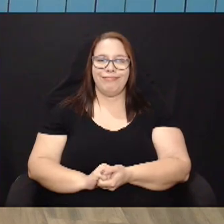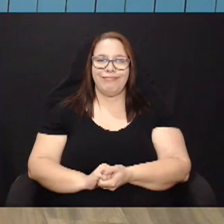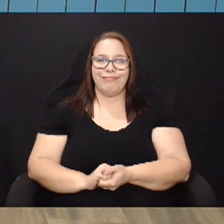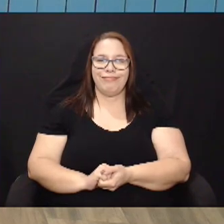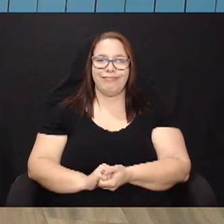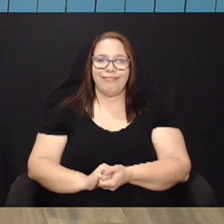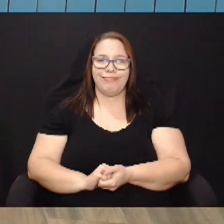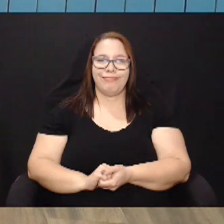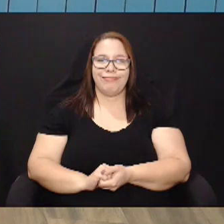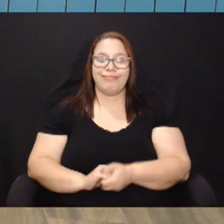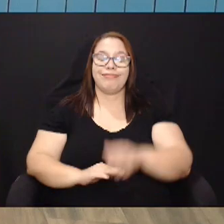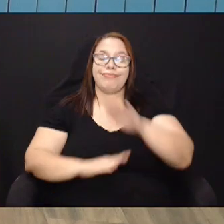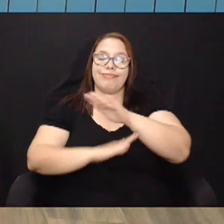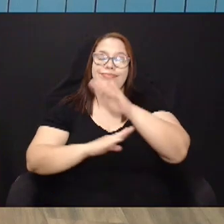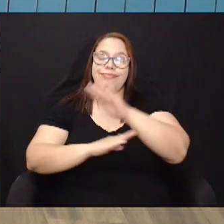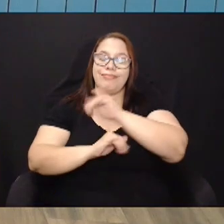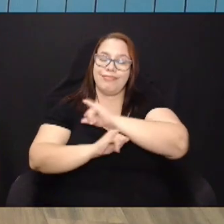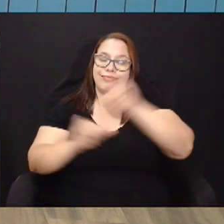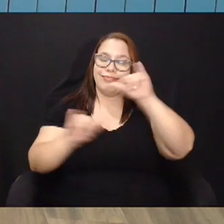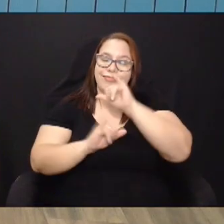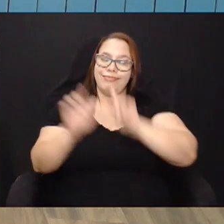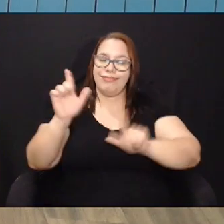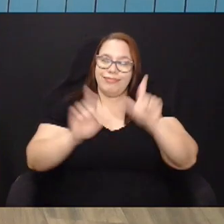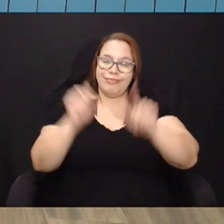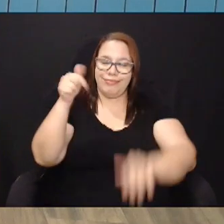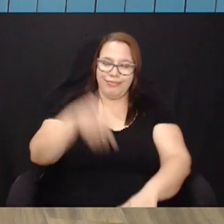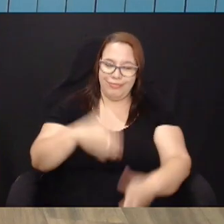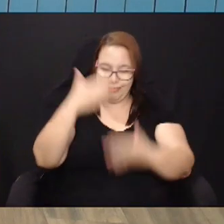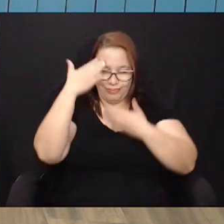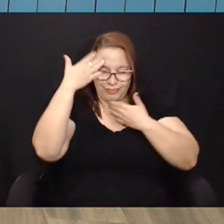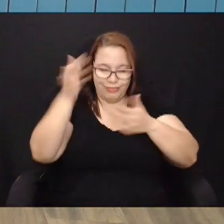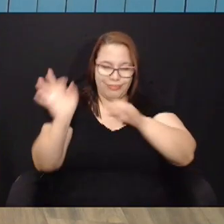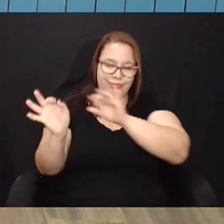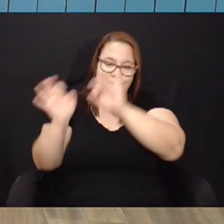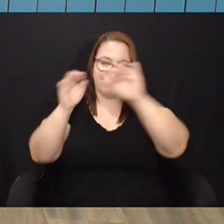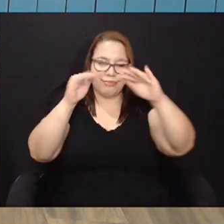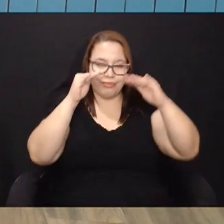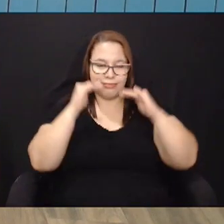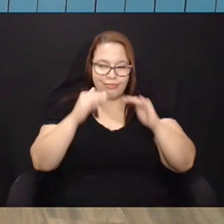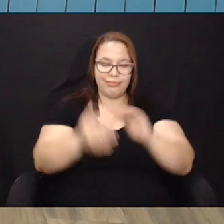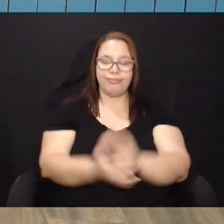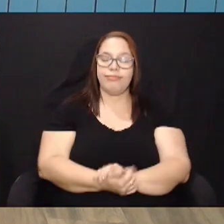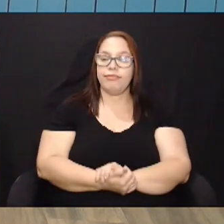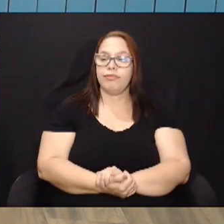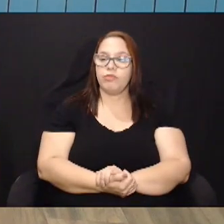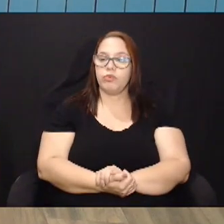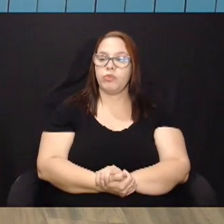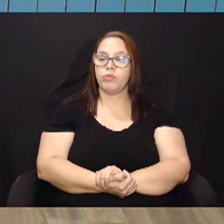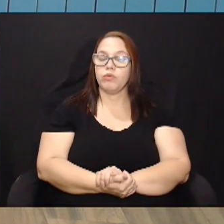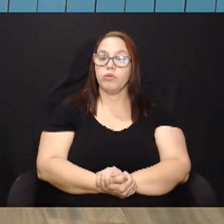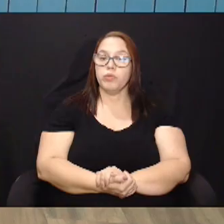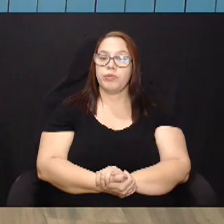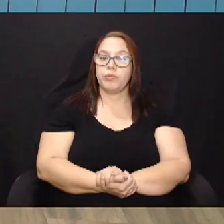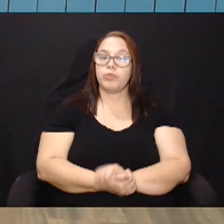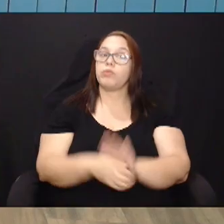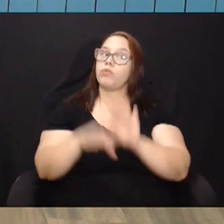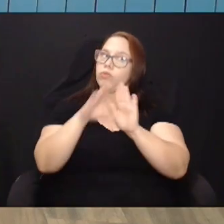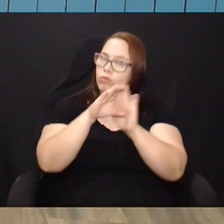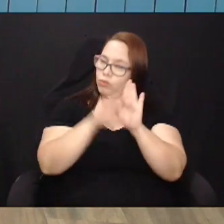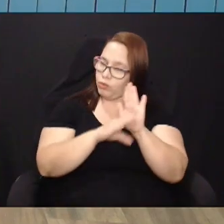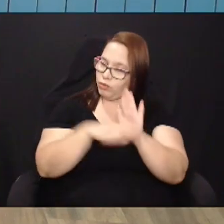O Jornal Câmara Notícia fica por aqui. Muito obrigado pela sua companhia, pela sua audiência. Continue na nossa